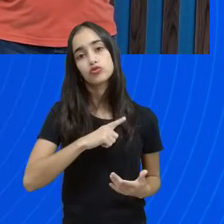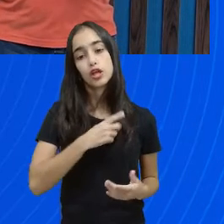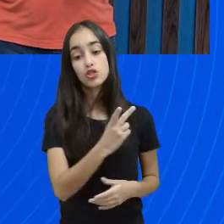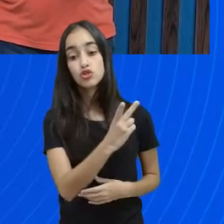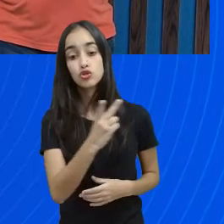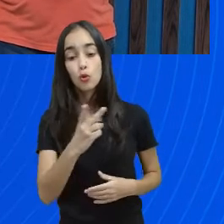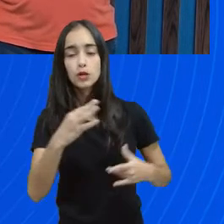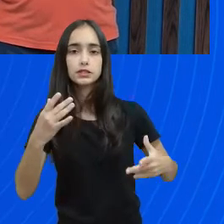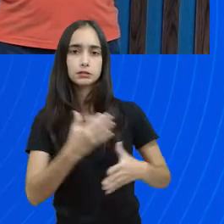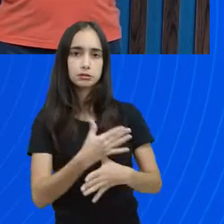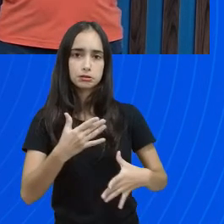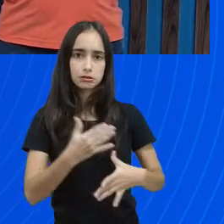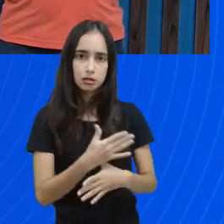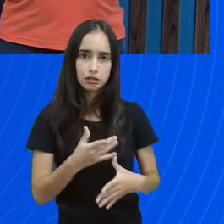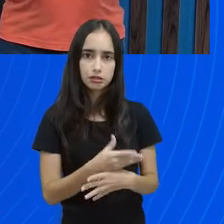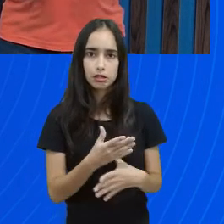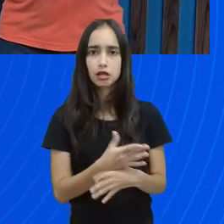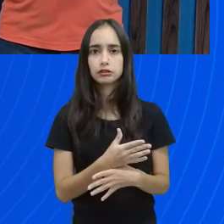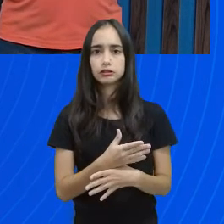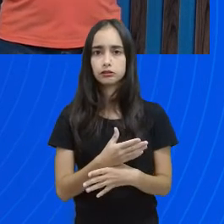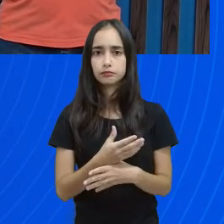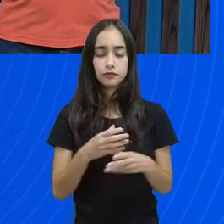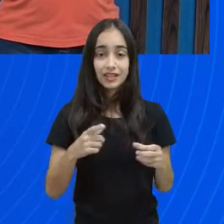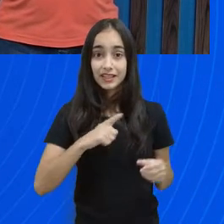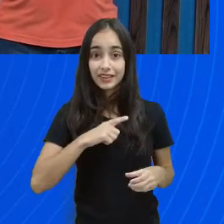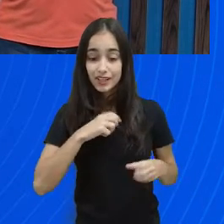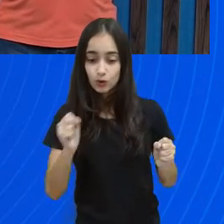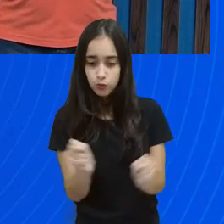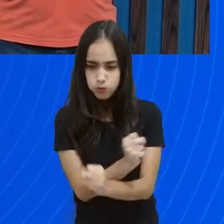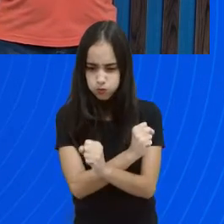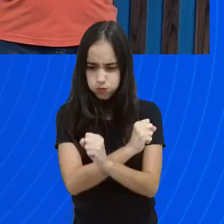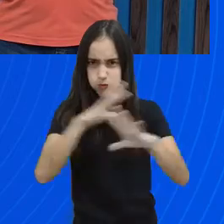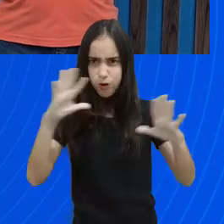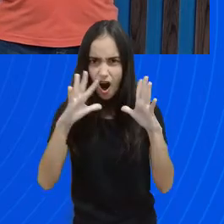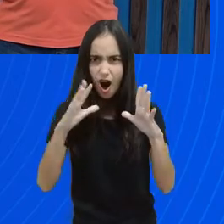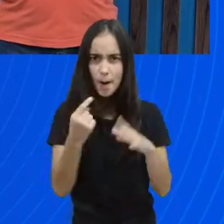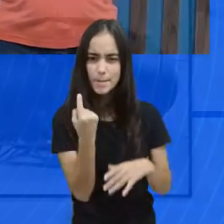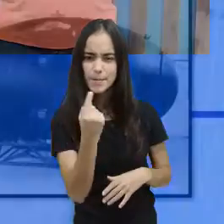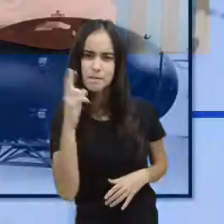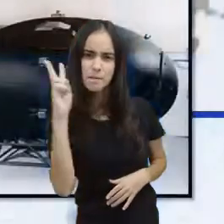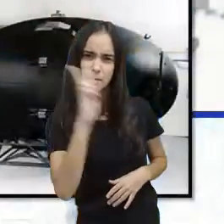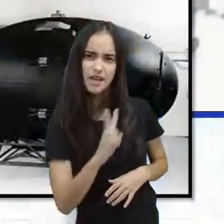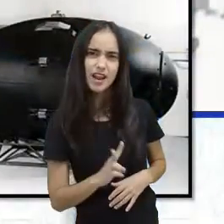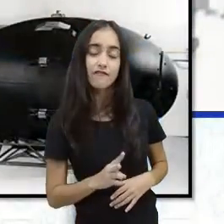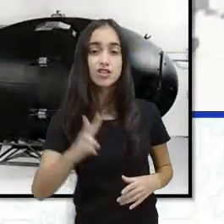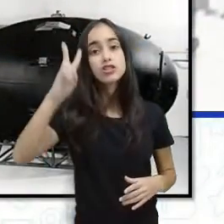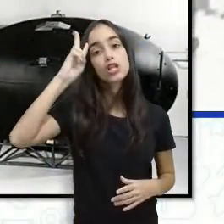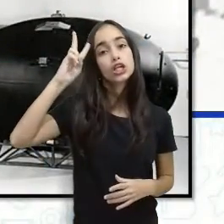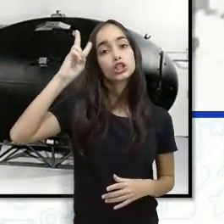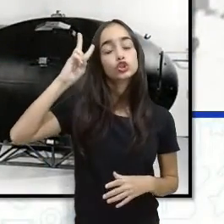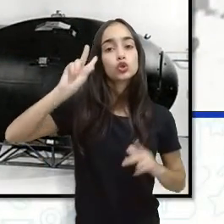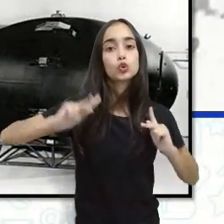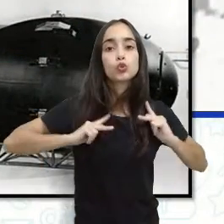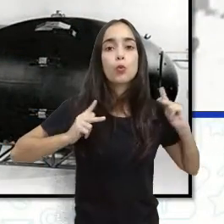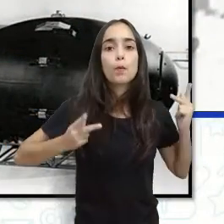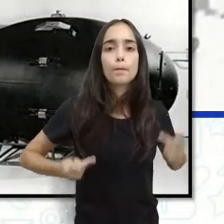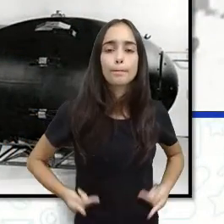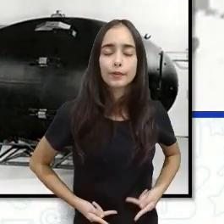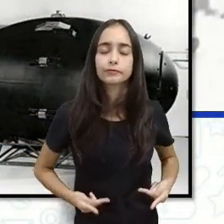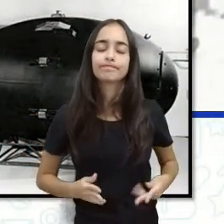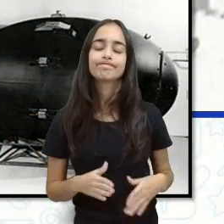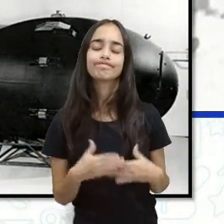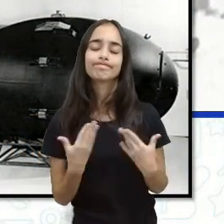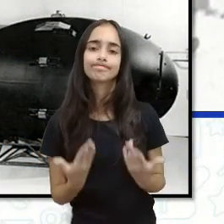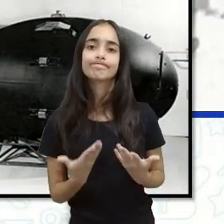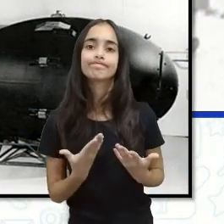sendo atingidas por bombas atômicas pela primeira vez na história da humanidade, né? Essas armas,